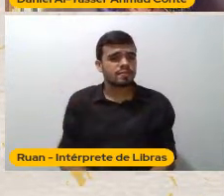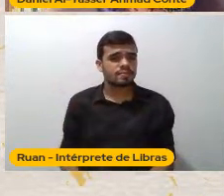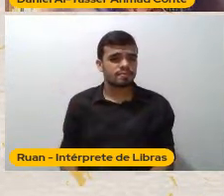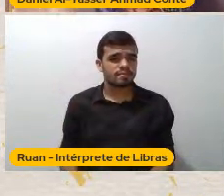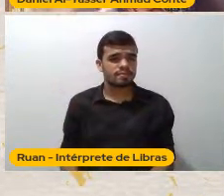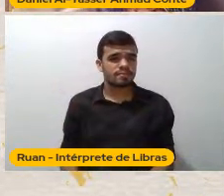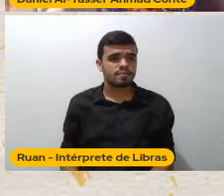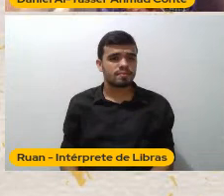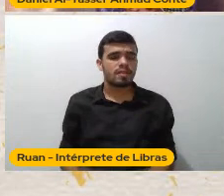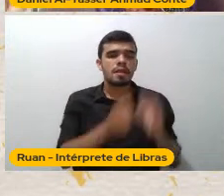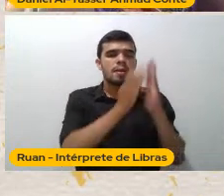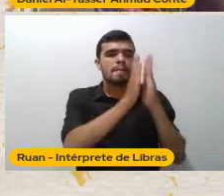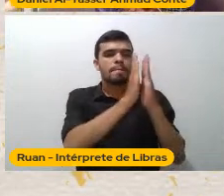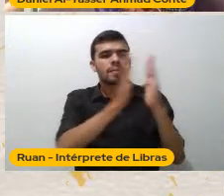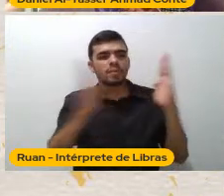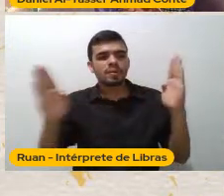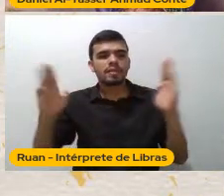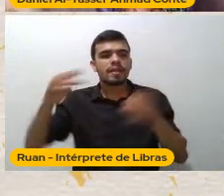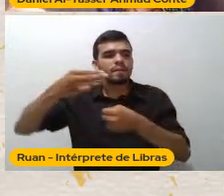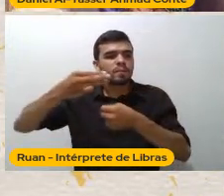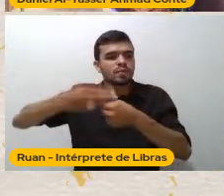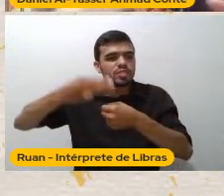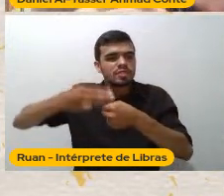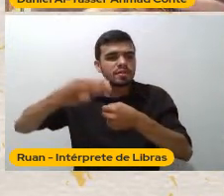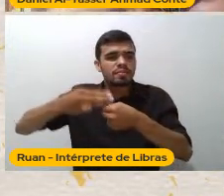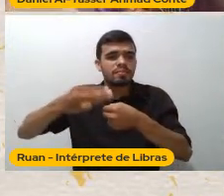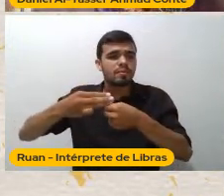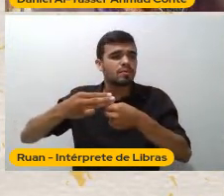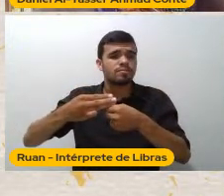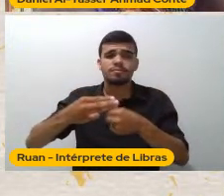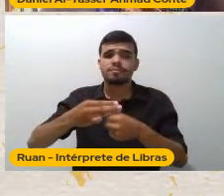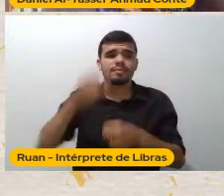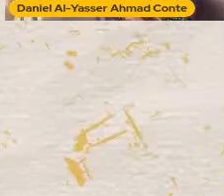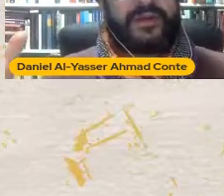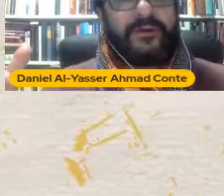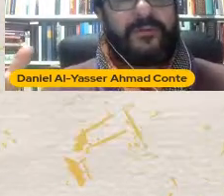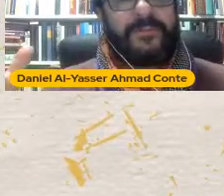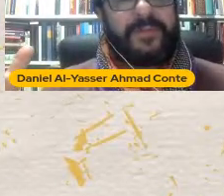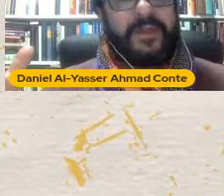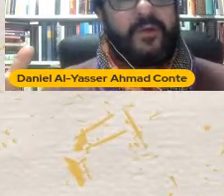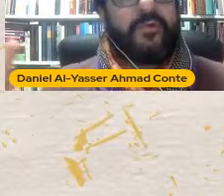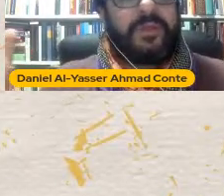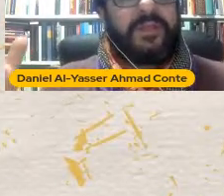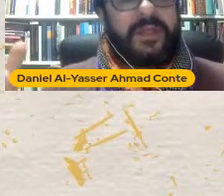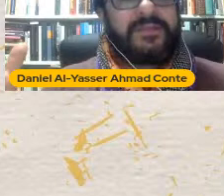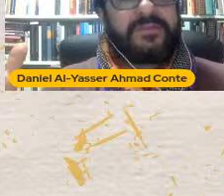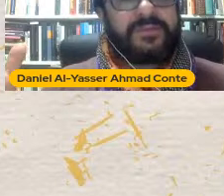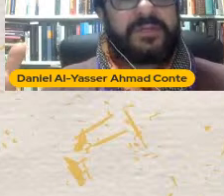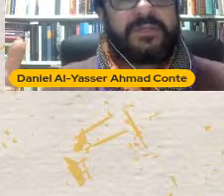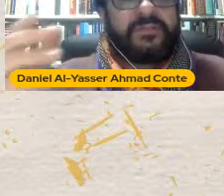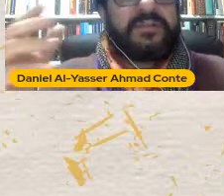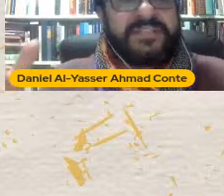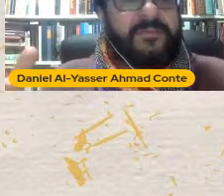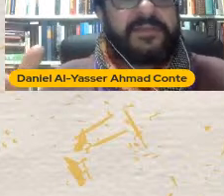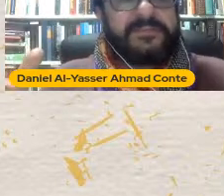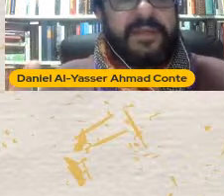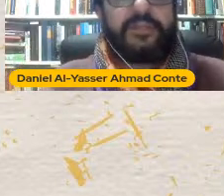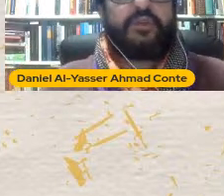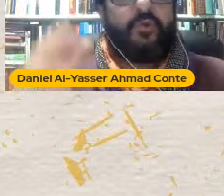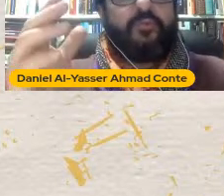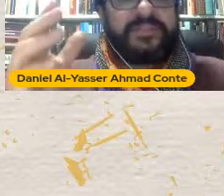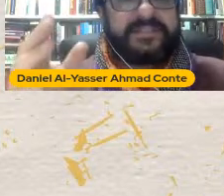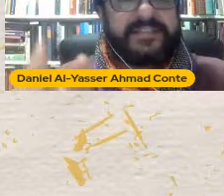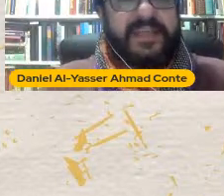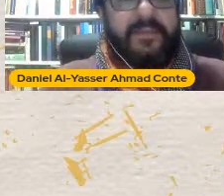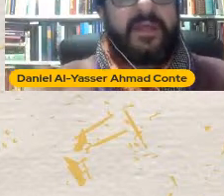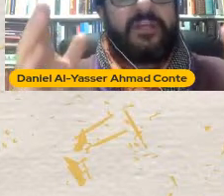Não tem técnicos Em culturas Não tem uma Decentralização Cultural O que que é isso Gente Isso é simplesmente